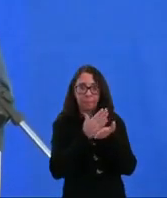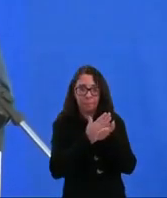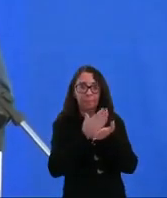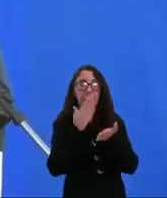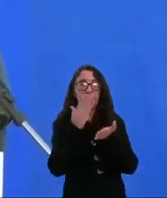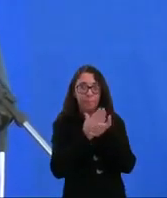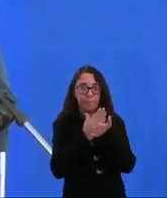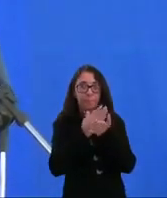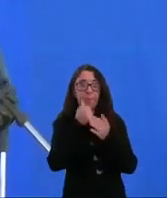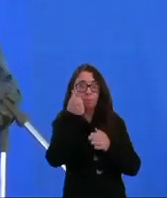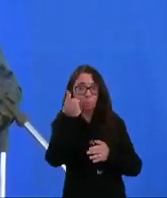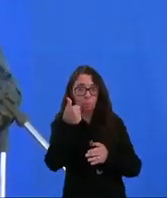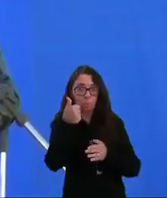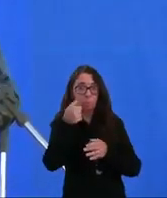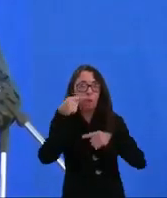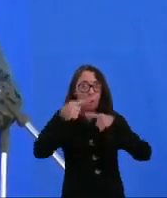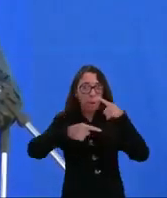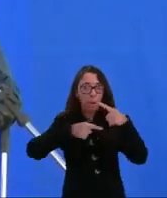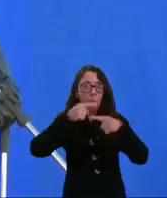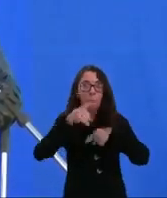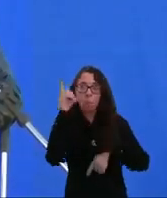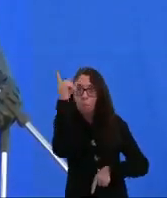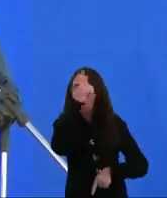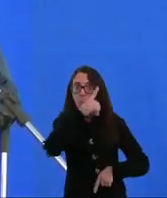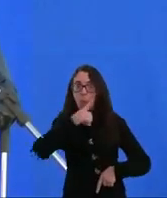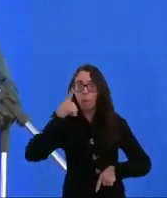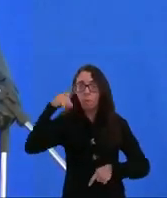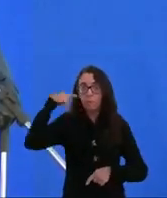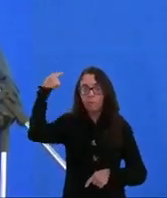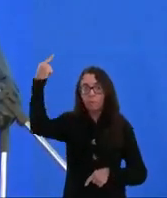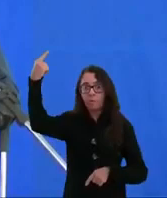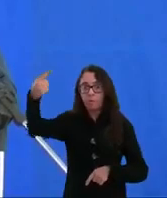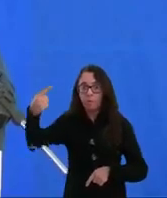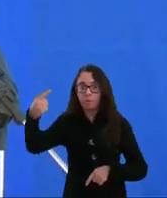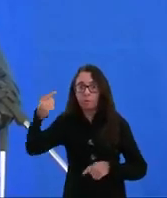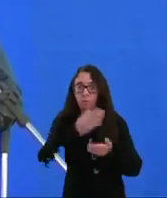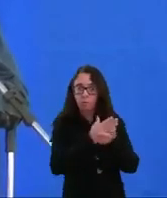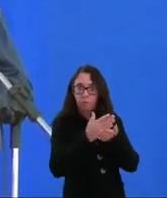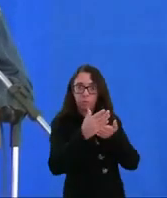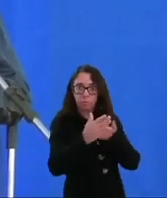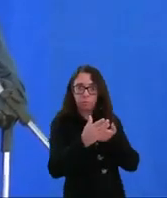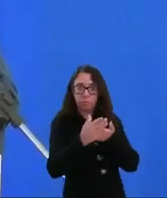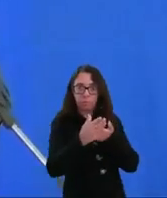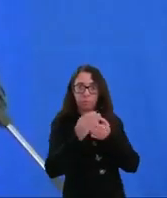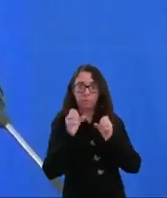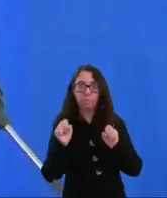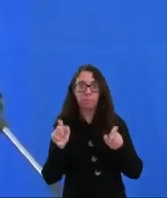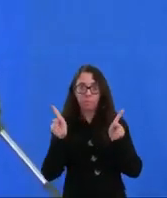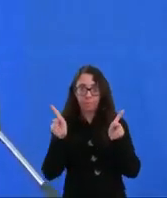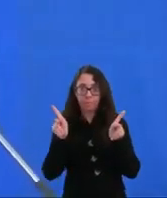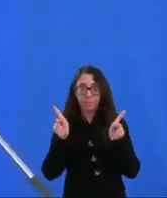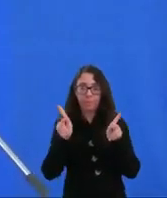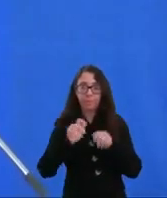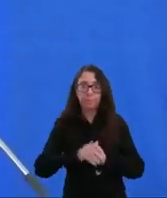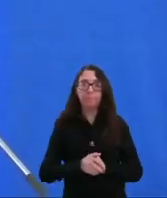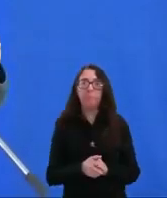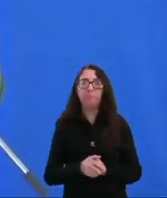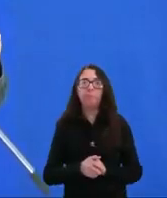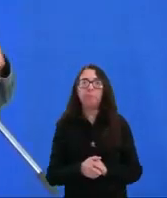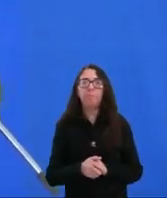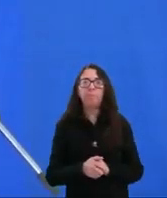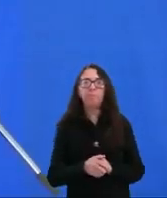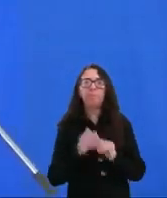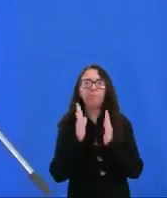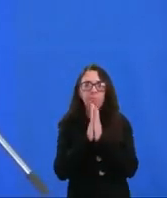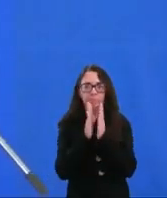ok? Vamos orar a Deus então, pedindo que Deus nos instrua, né? Senhor nosso